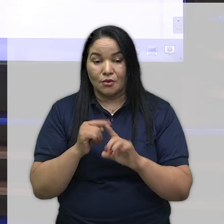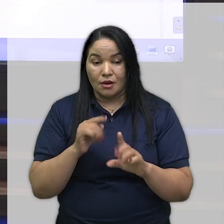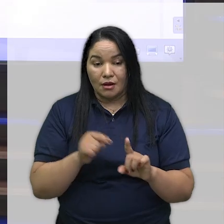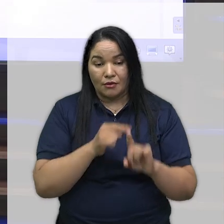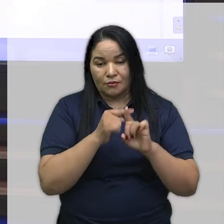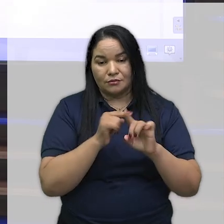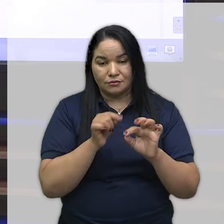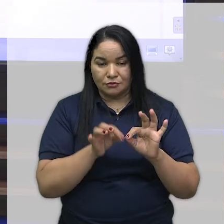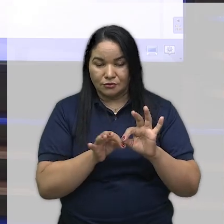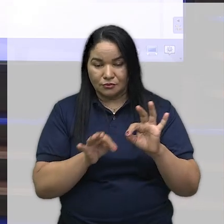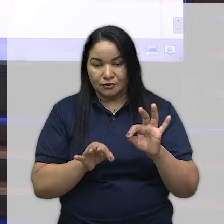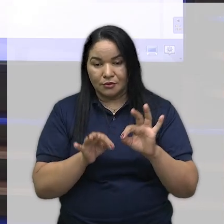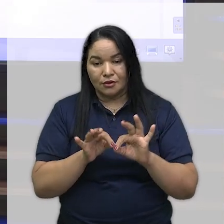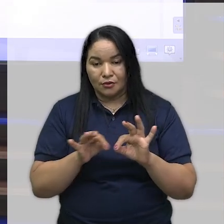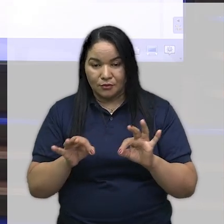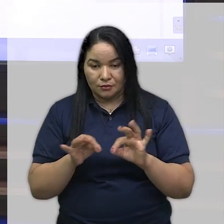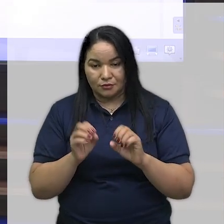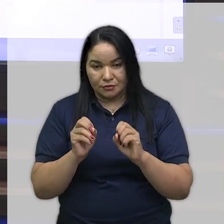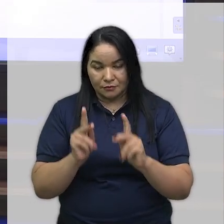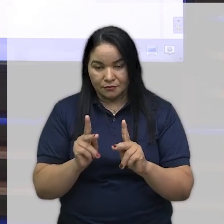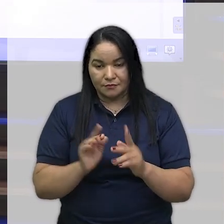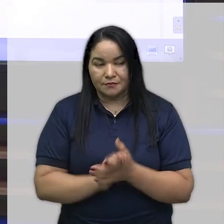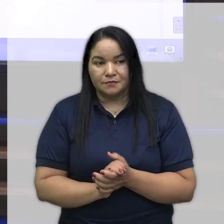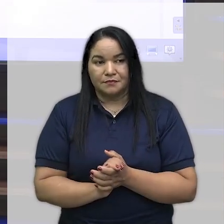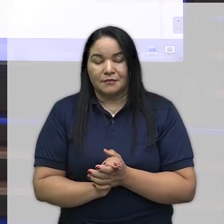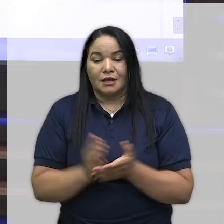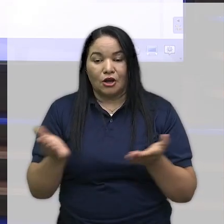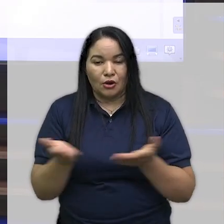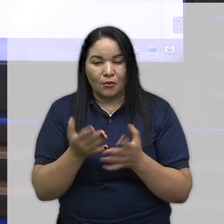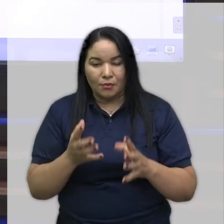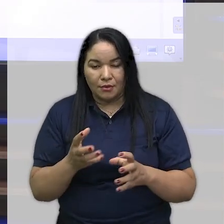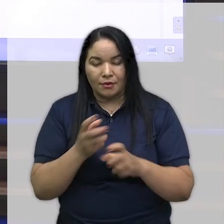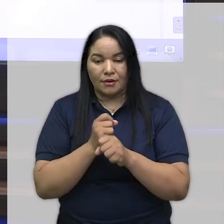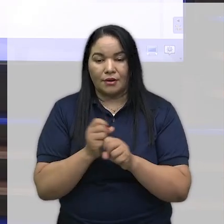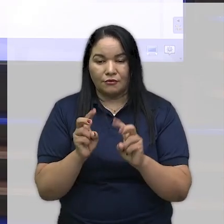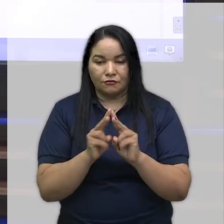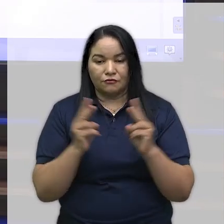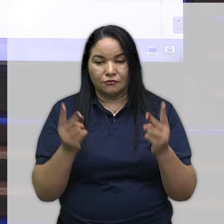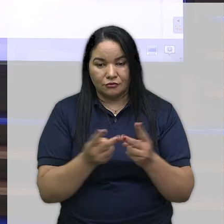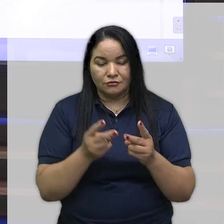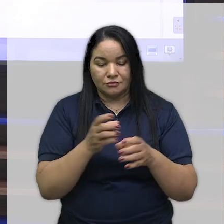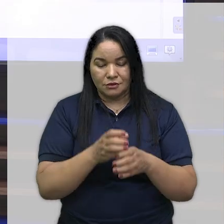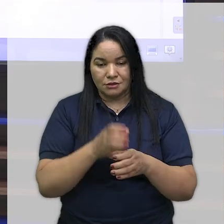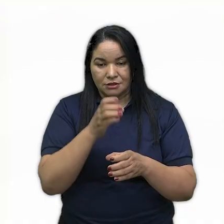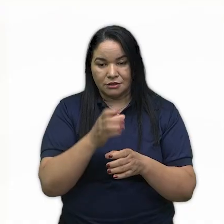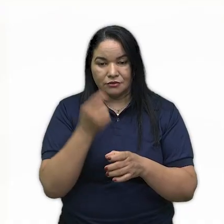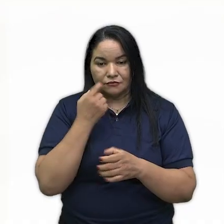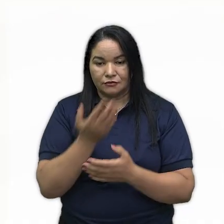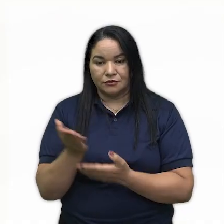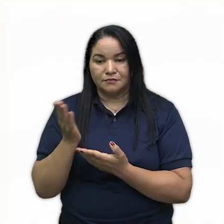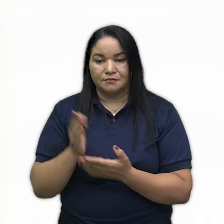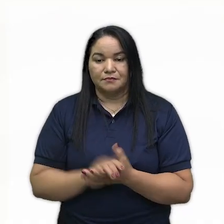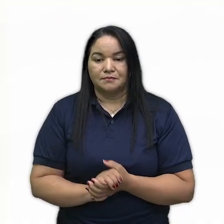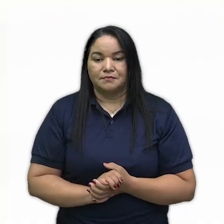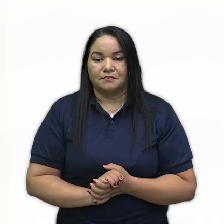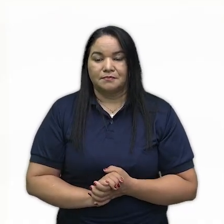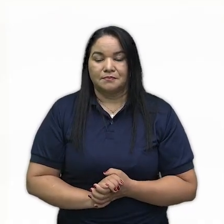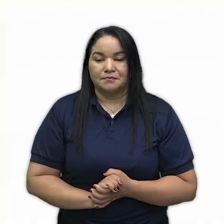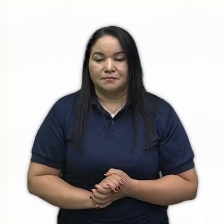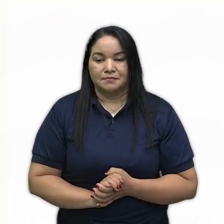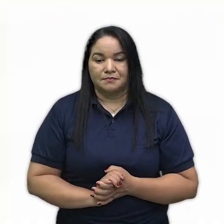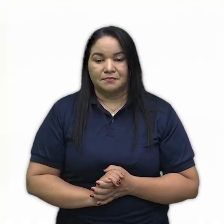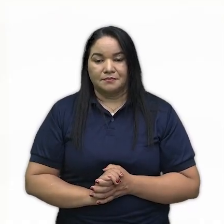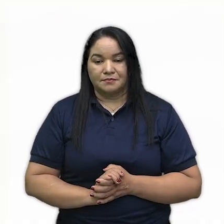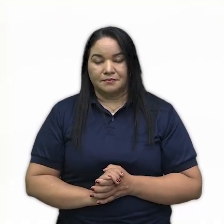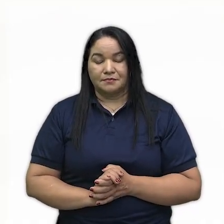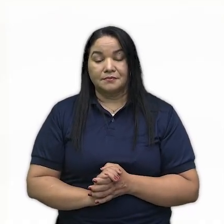áreas. Beleza? Vamos agora calcular o volume do cilindro. Vamos lá.